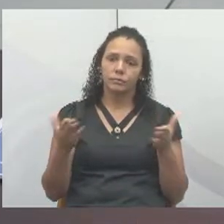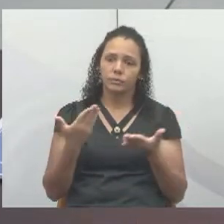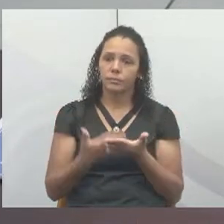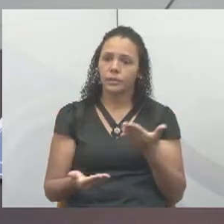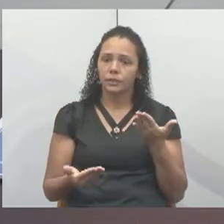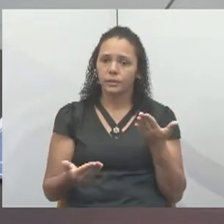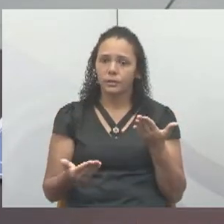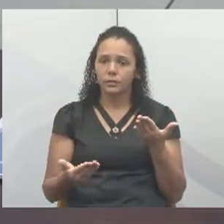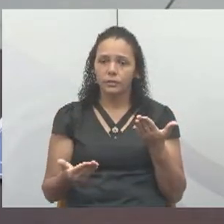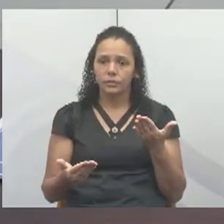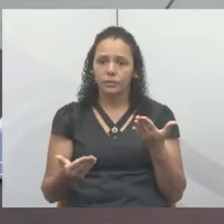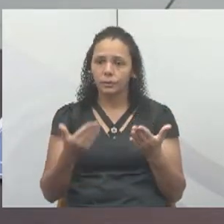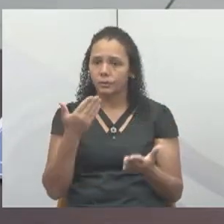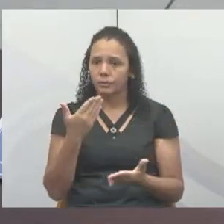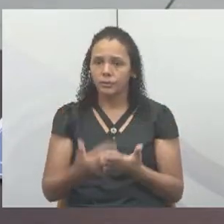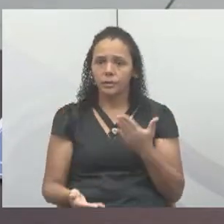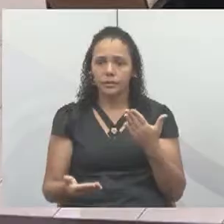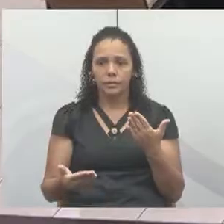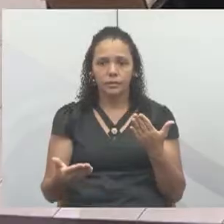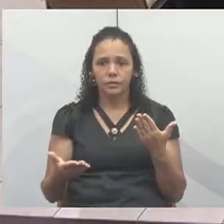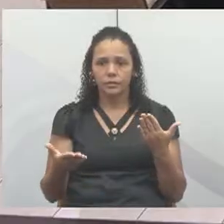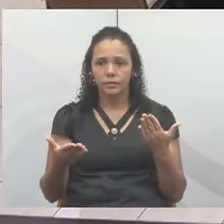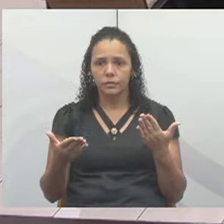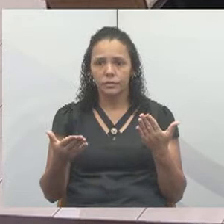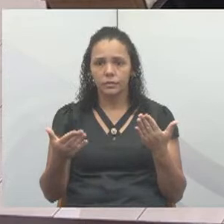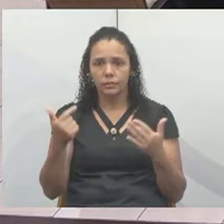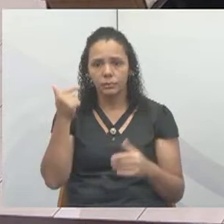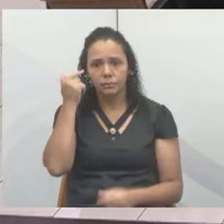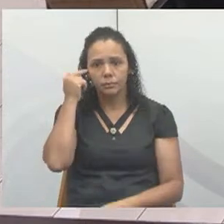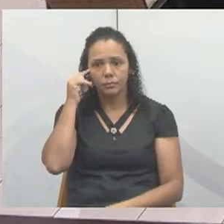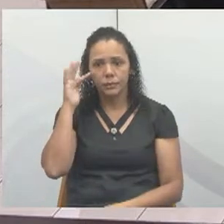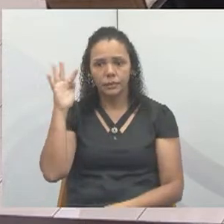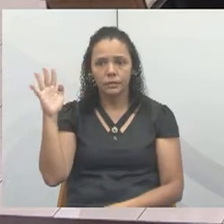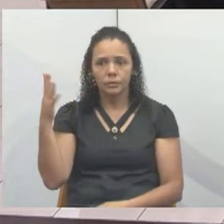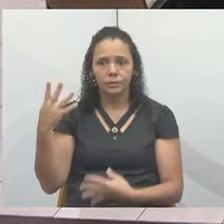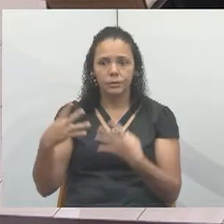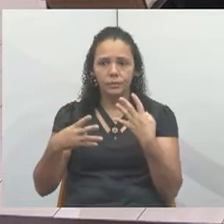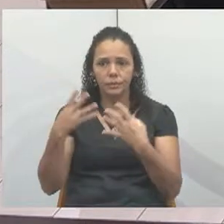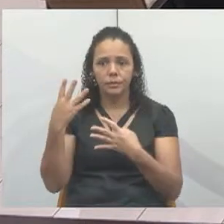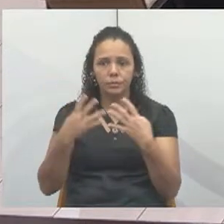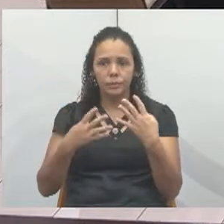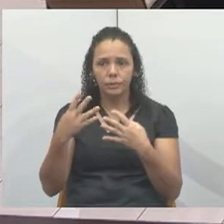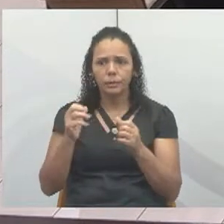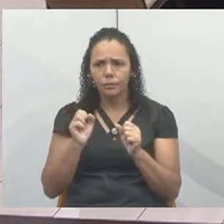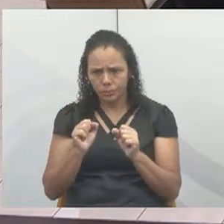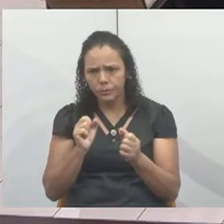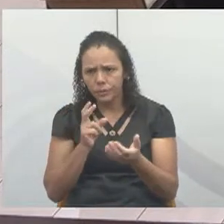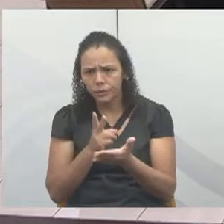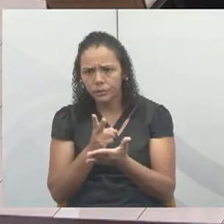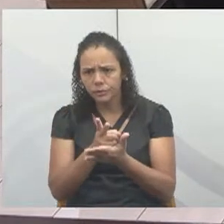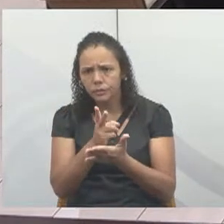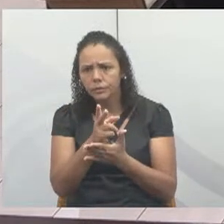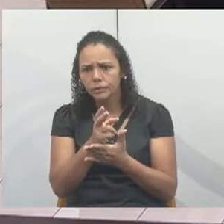as perguntas tudo de uma vez. Perdi até o foco agora. Mas respondendo, não respondendo. Posso continuar ou não? Pelo menos essa do esporte, depois